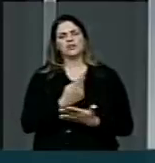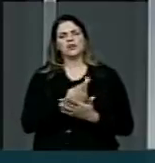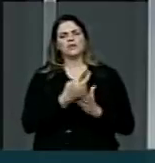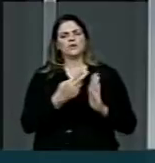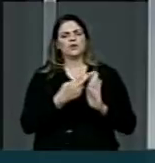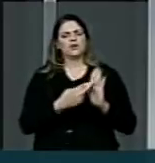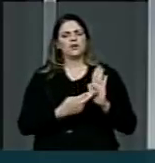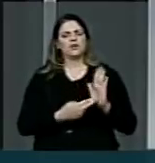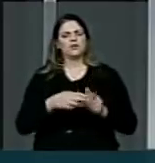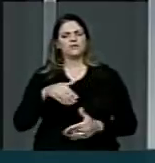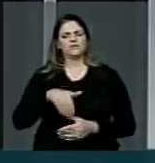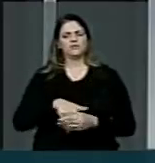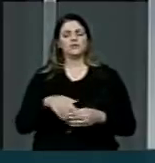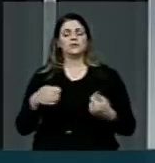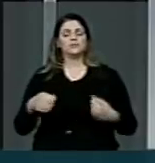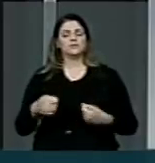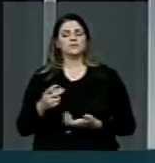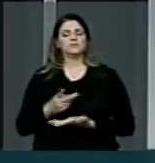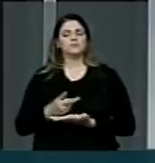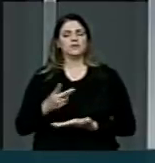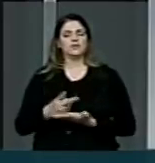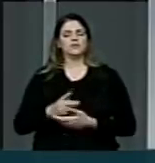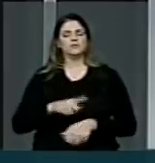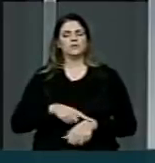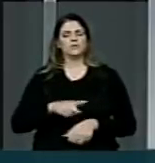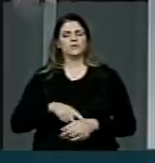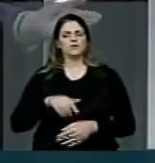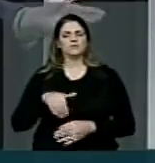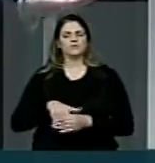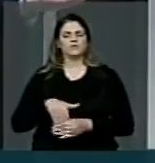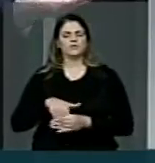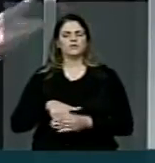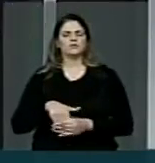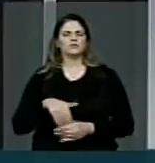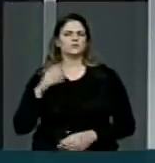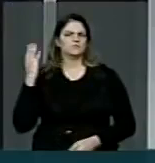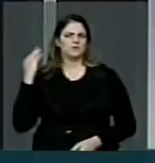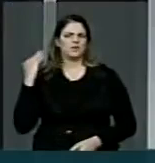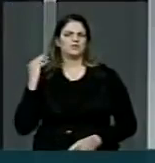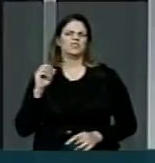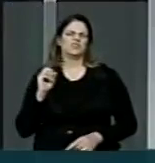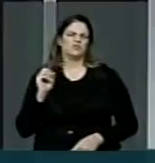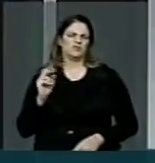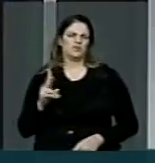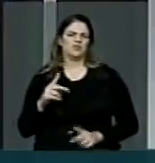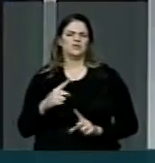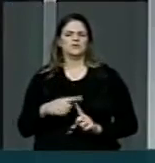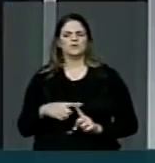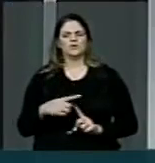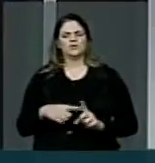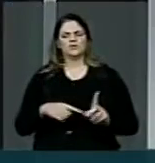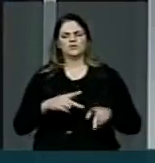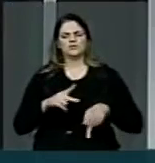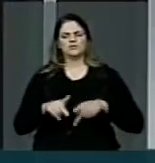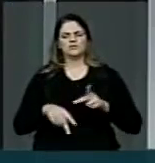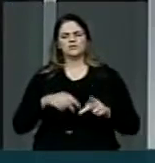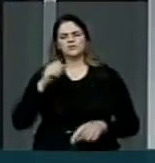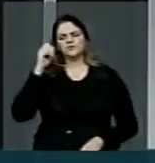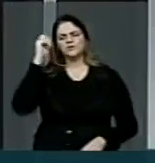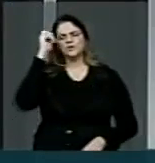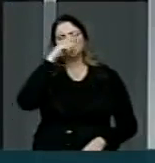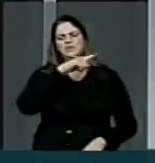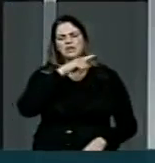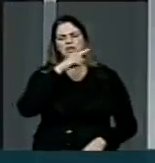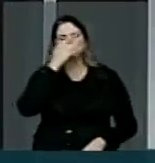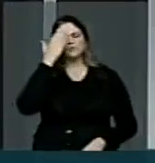haver coincidência de mandatos, tem sim. No passado até se admitia, porque o eleitor tinha certas dificuldades para votar,